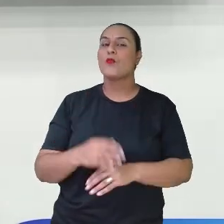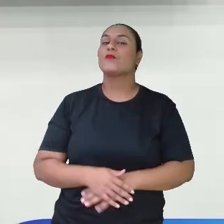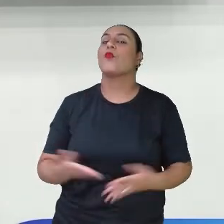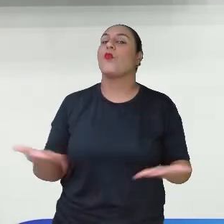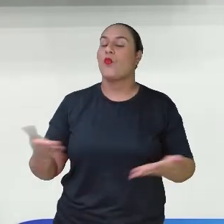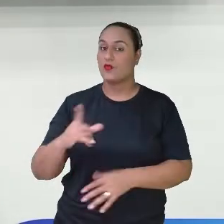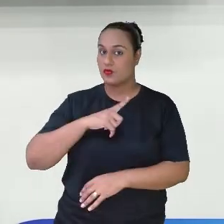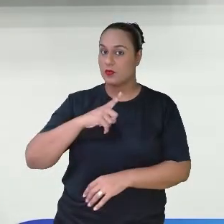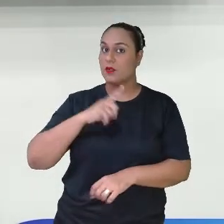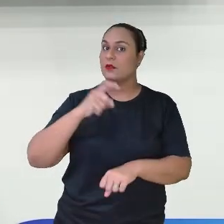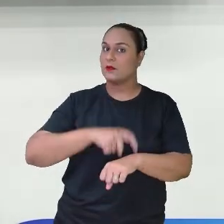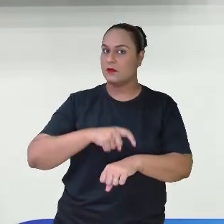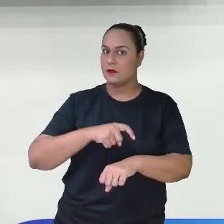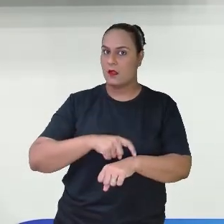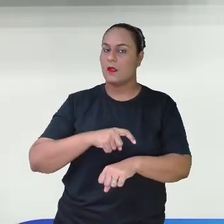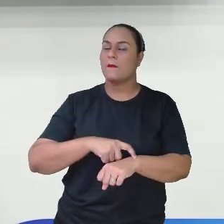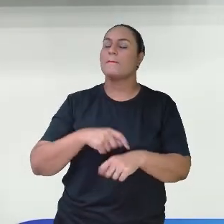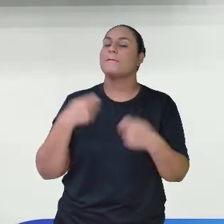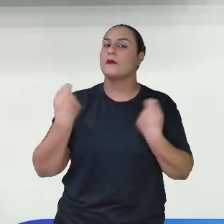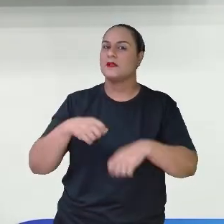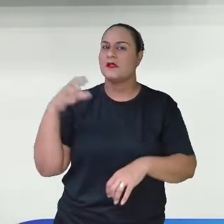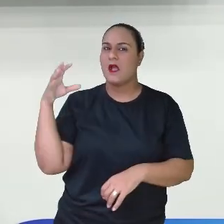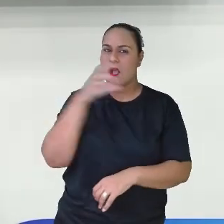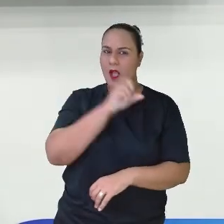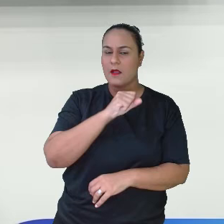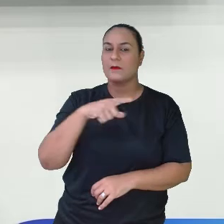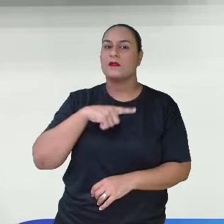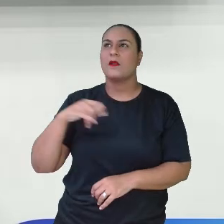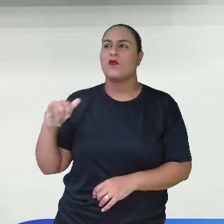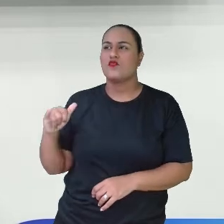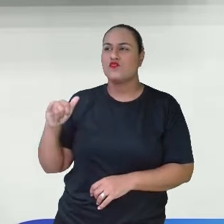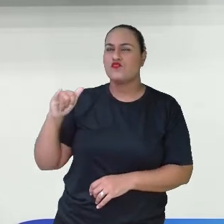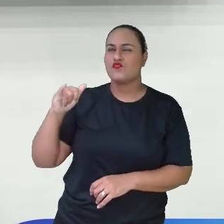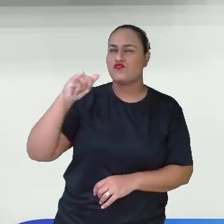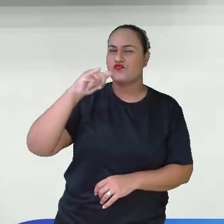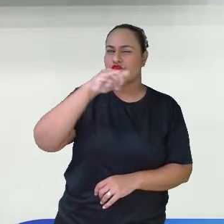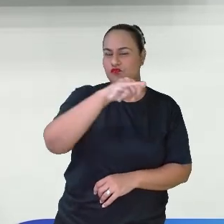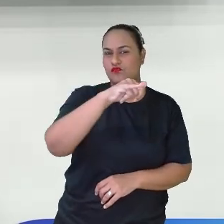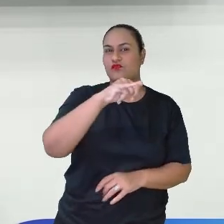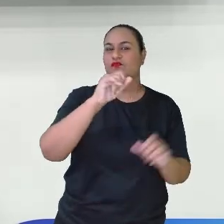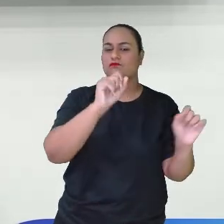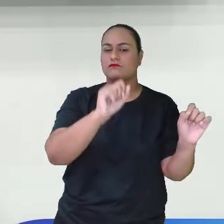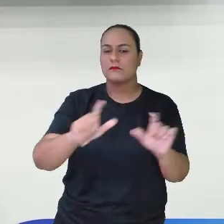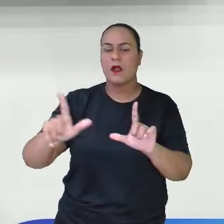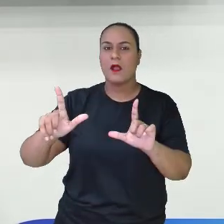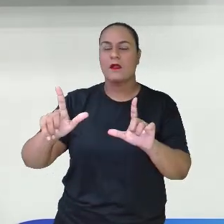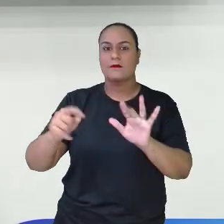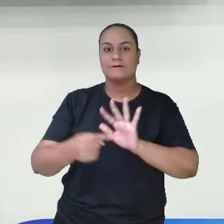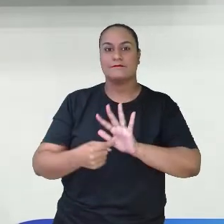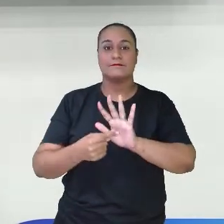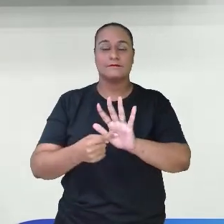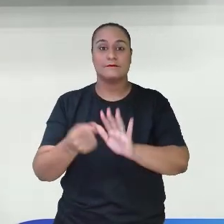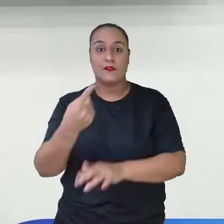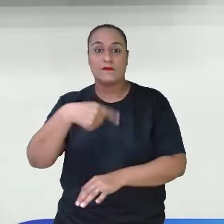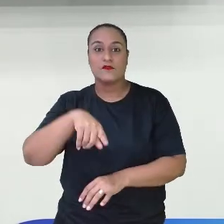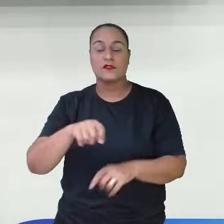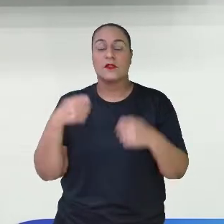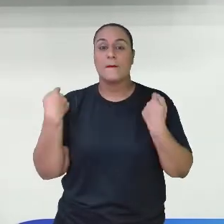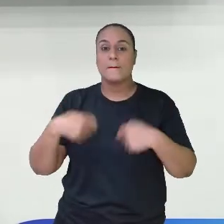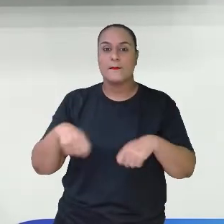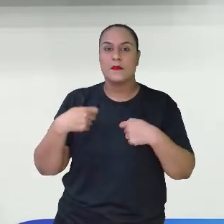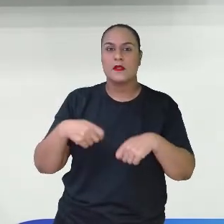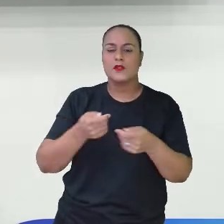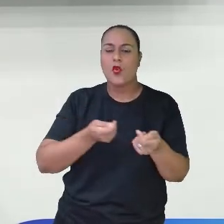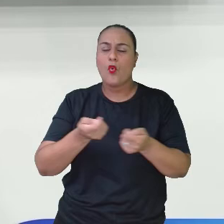tem tempo, vai ter que ser rápido. Vamos ter um aviãozinho aí na tela aparecendo e vocês vão ter que guiar este